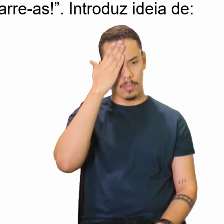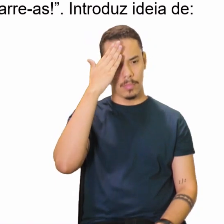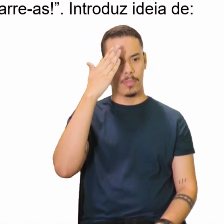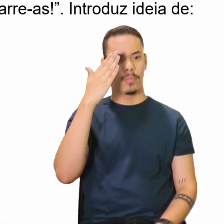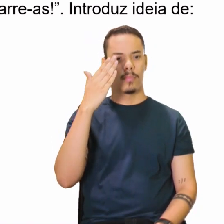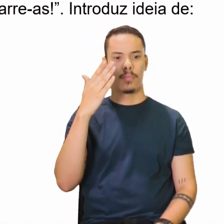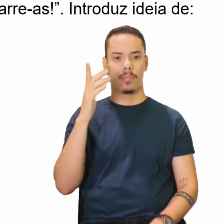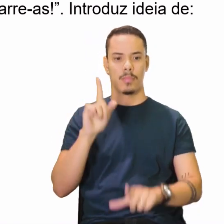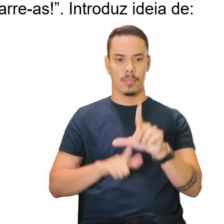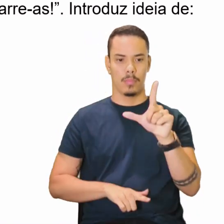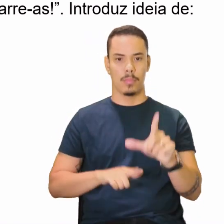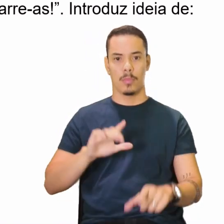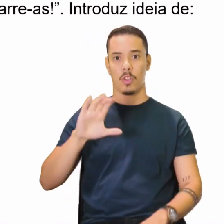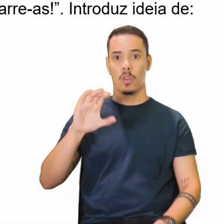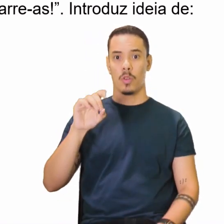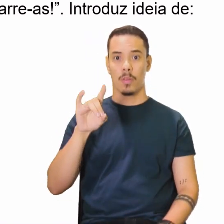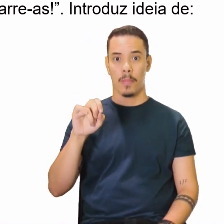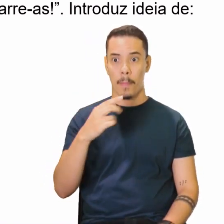Letra B,